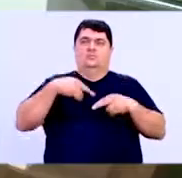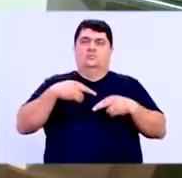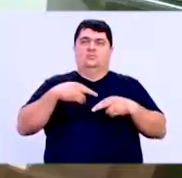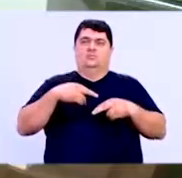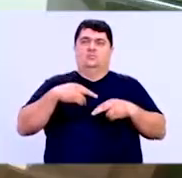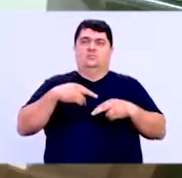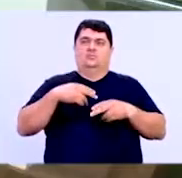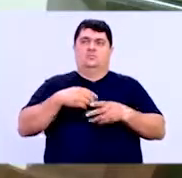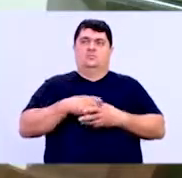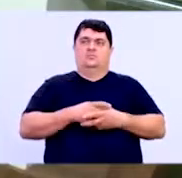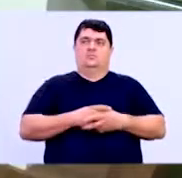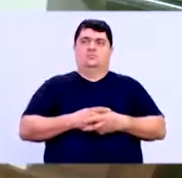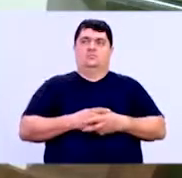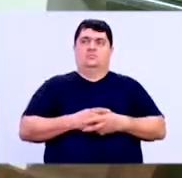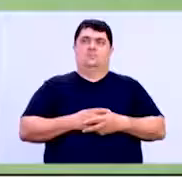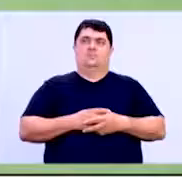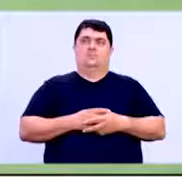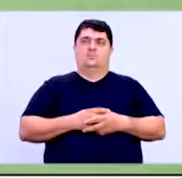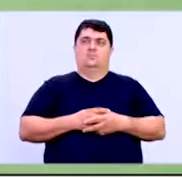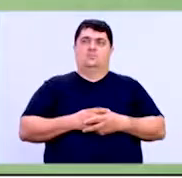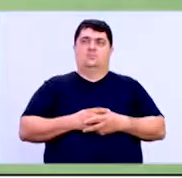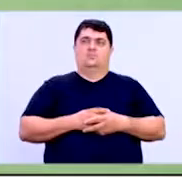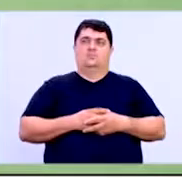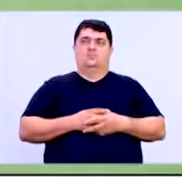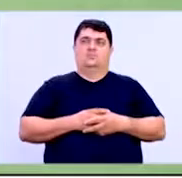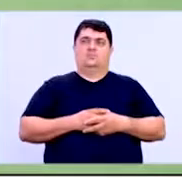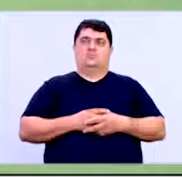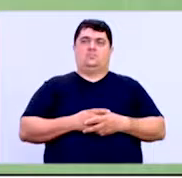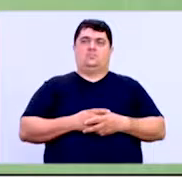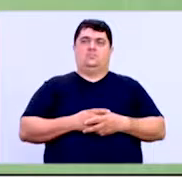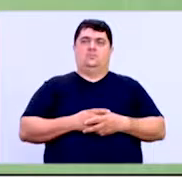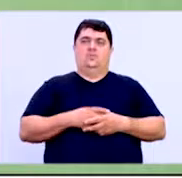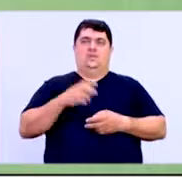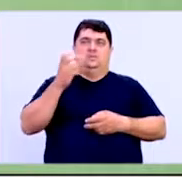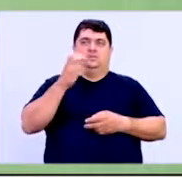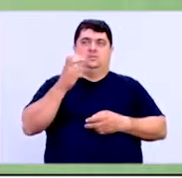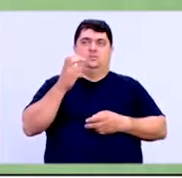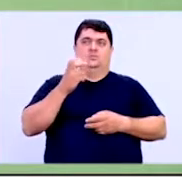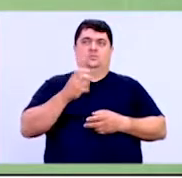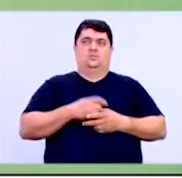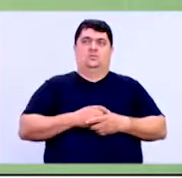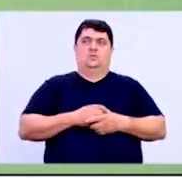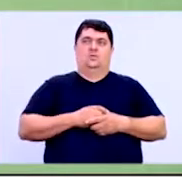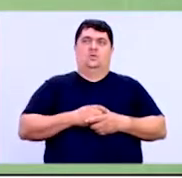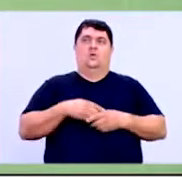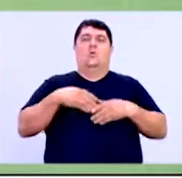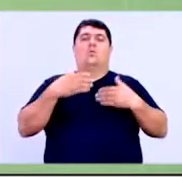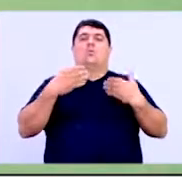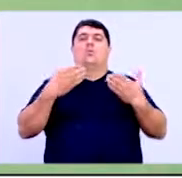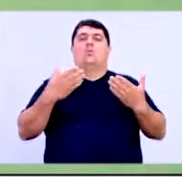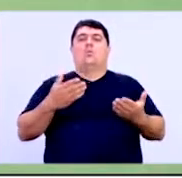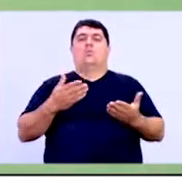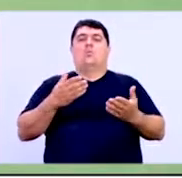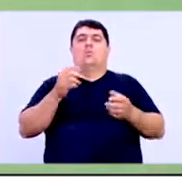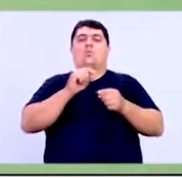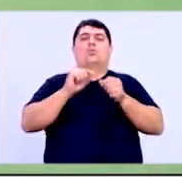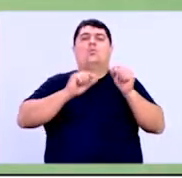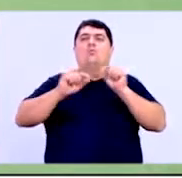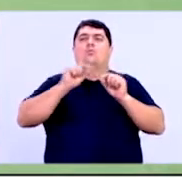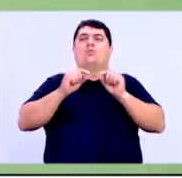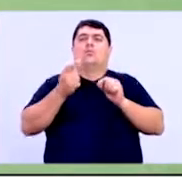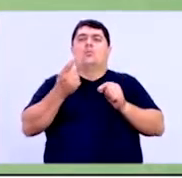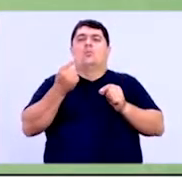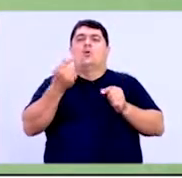questão? Para as próximas questões. Próximas, né? A 5. Quais são os componentes que formam o orçamento